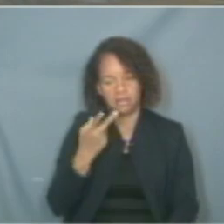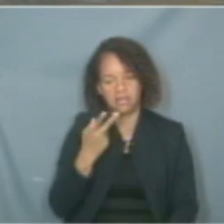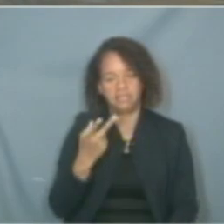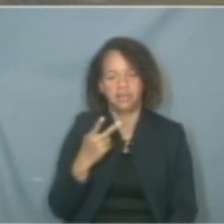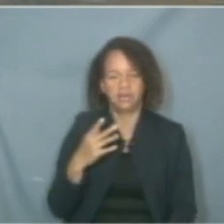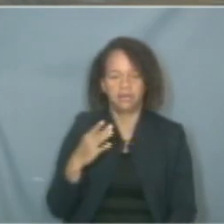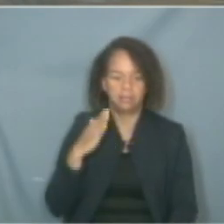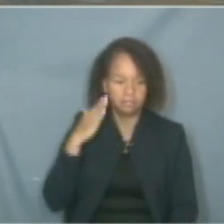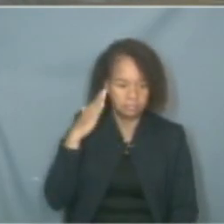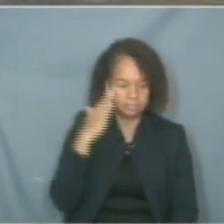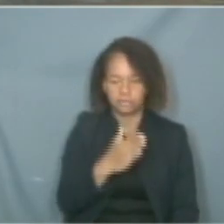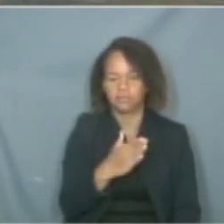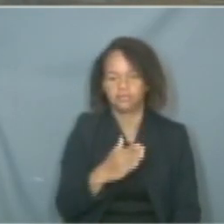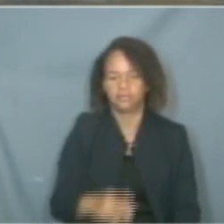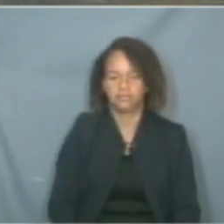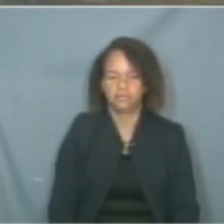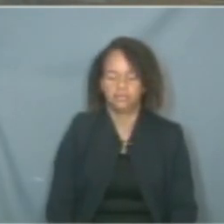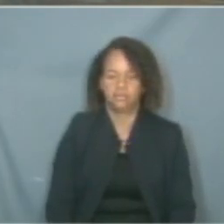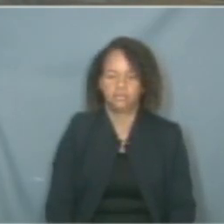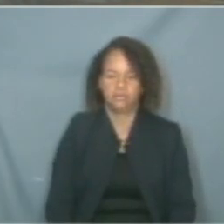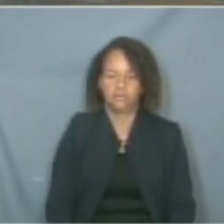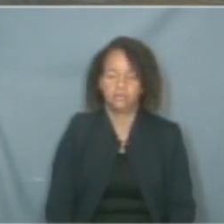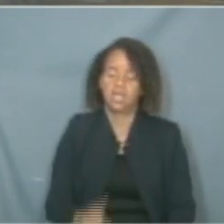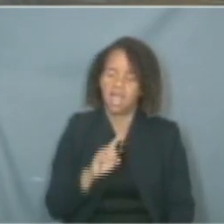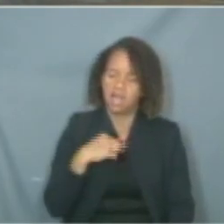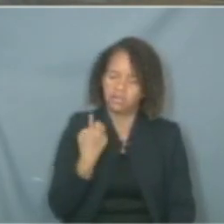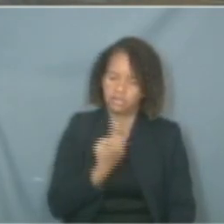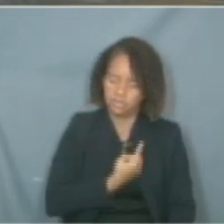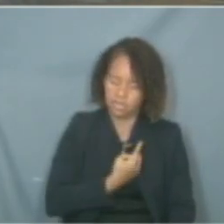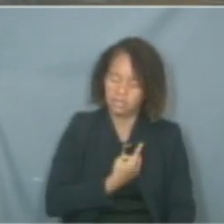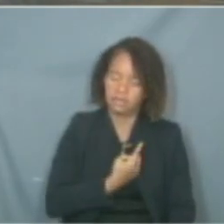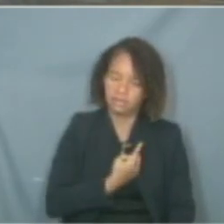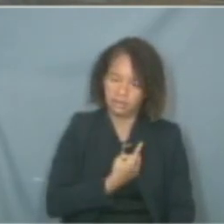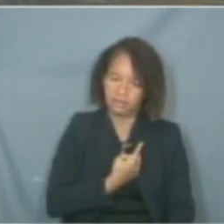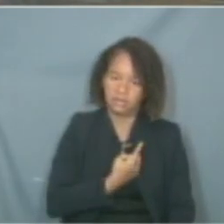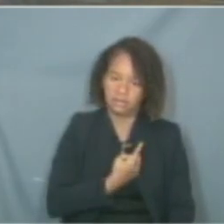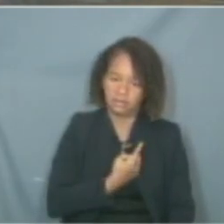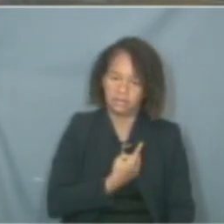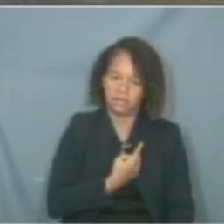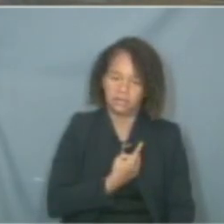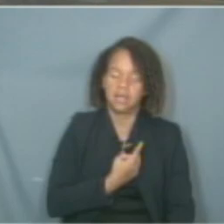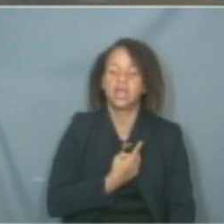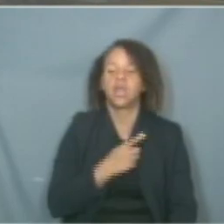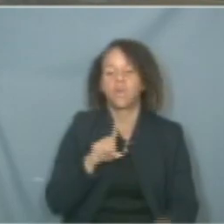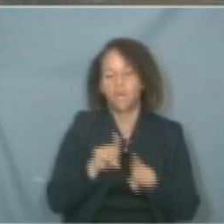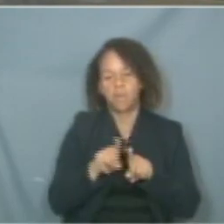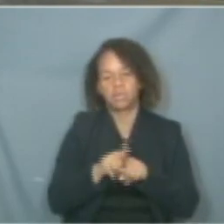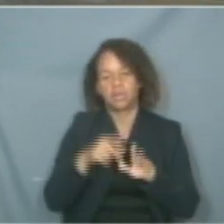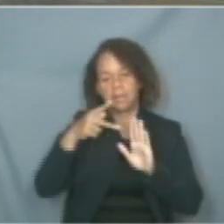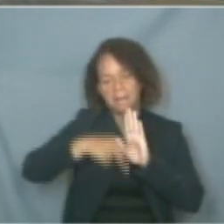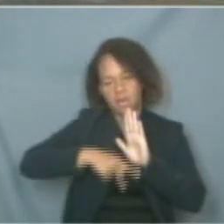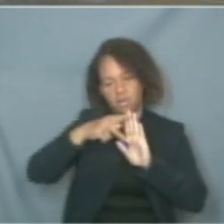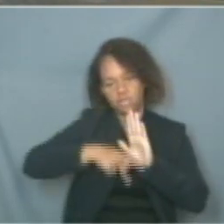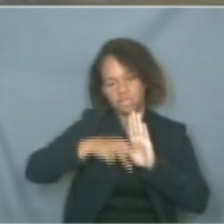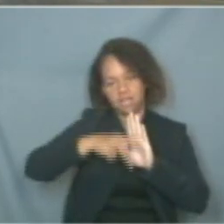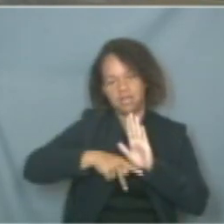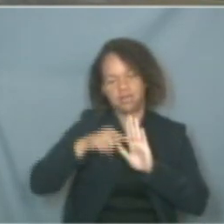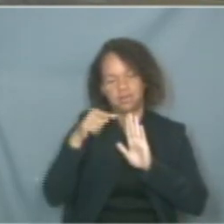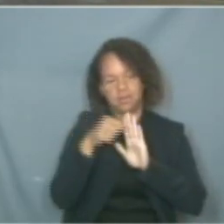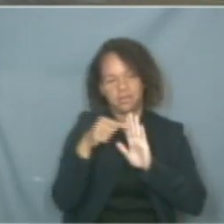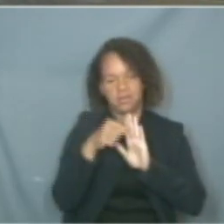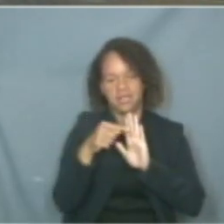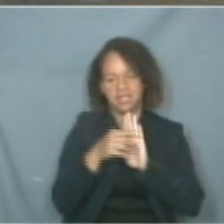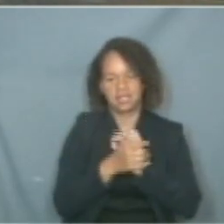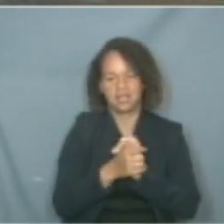muito acertada. A gente, quando trata de um projeto como esse, em